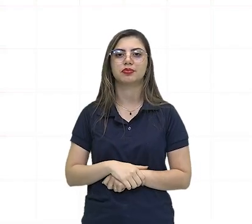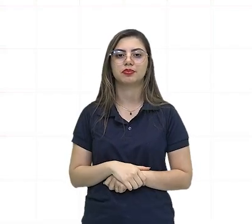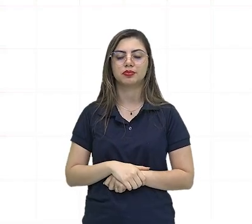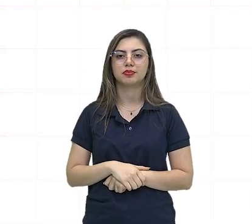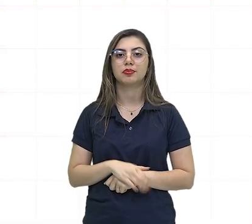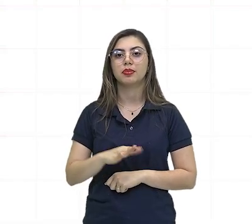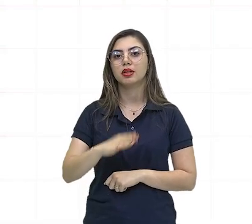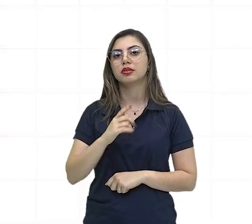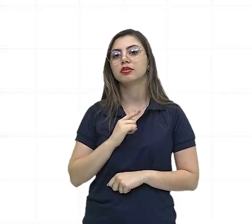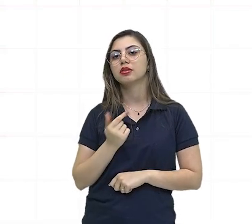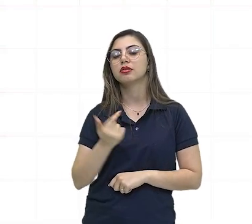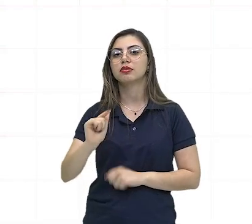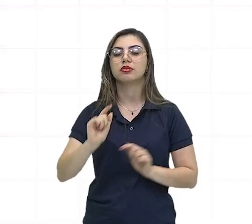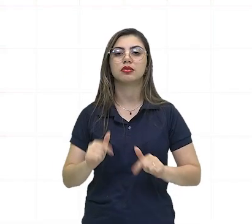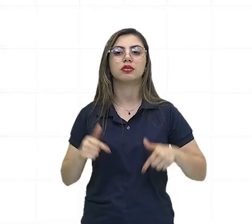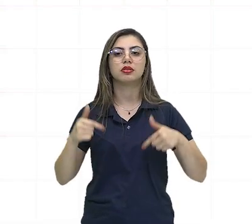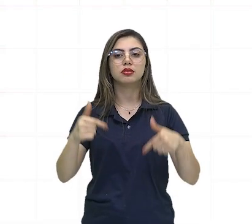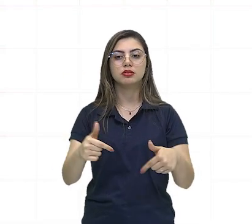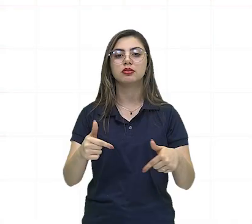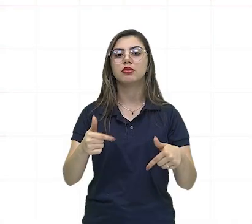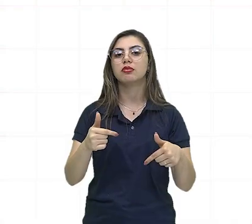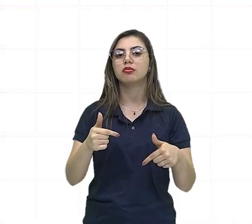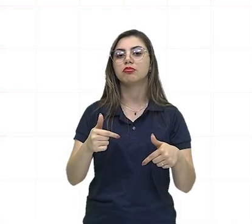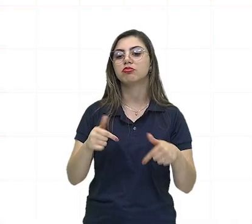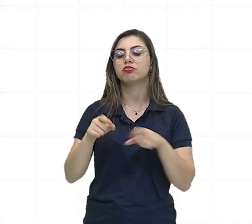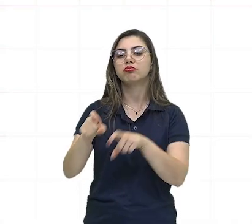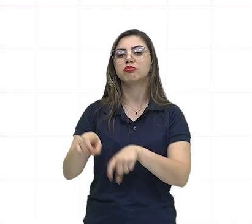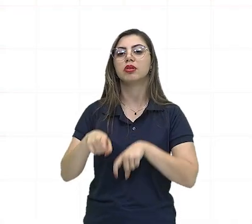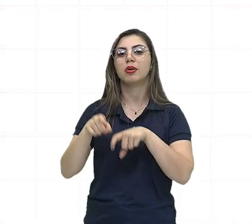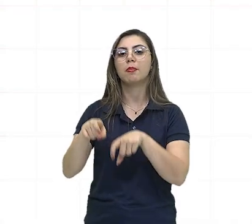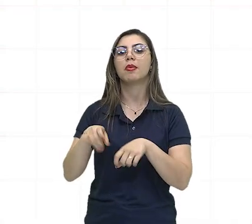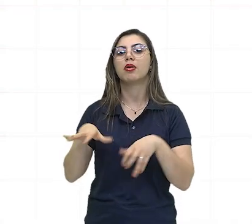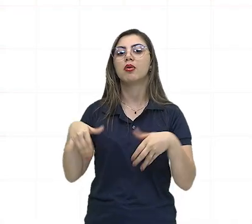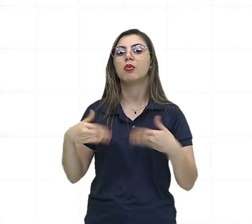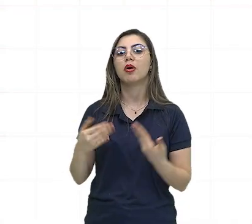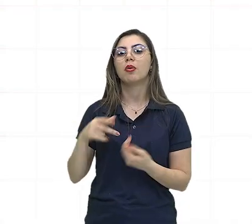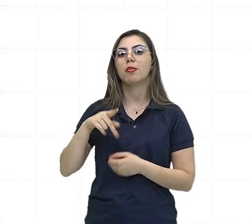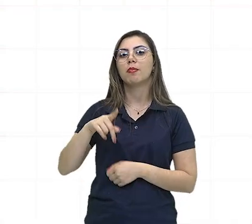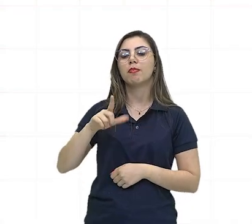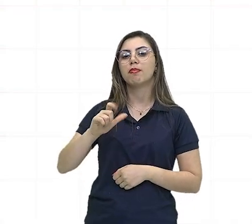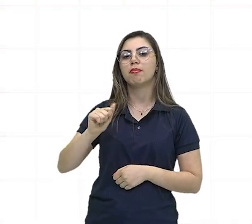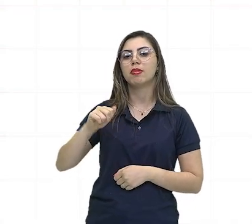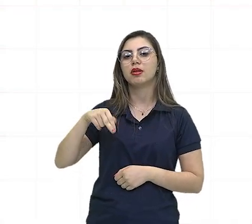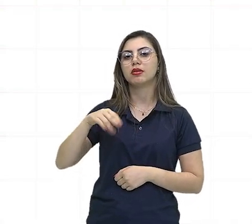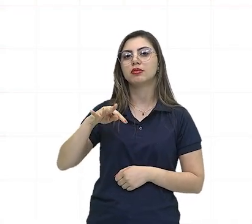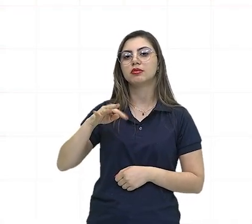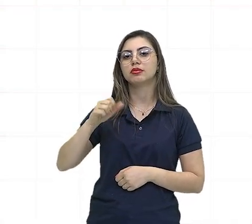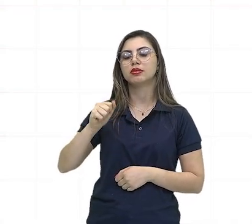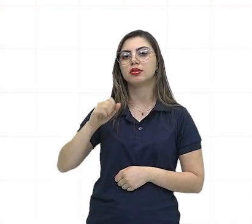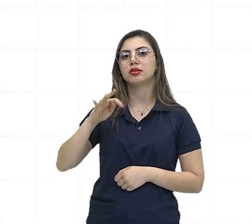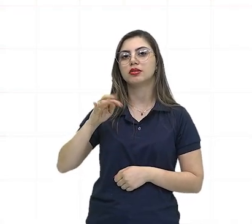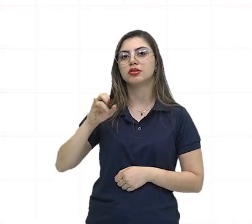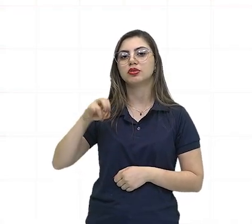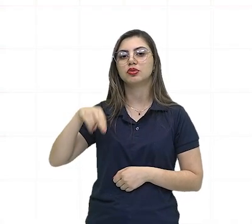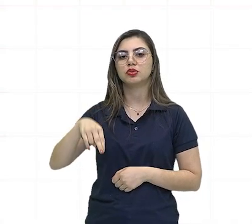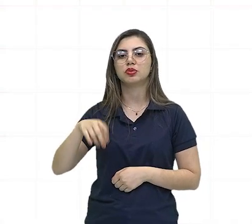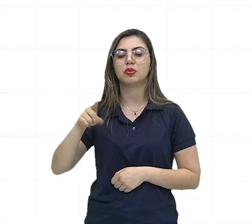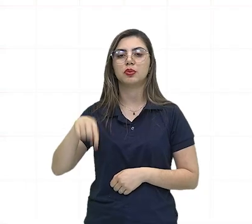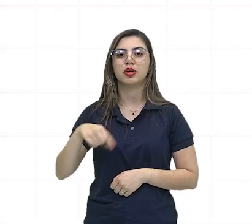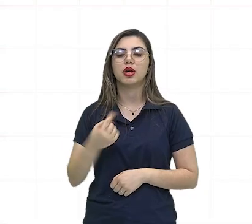outra atividade agrícola é a agricultura de plantation. Ela é uma produção do